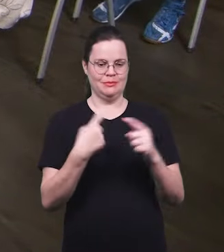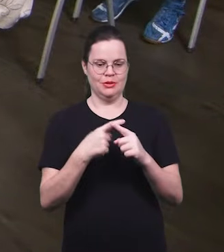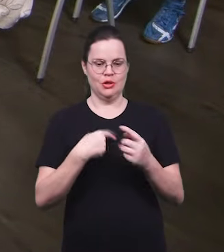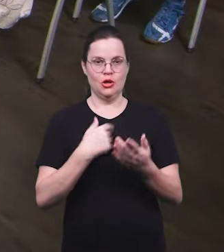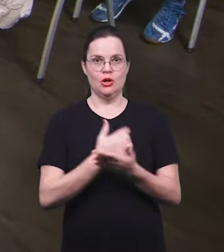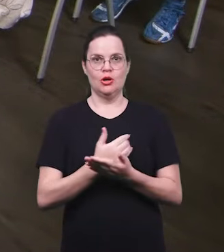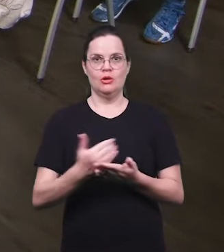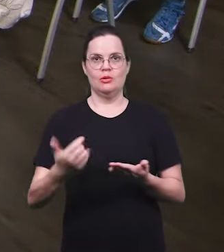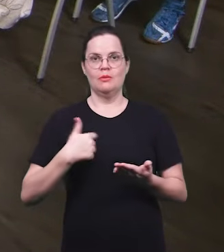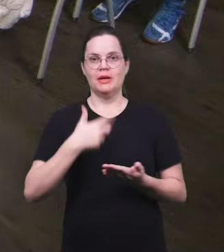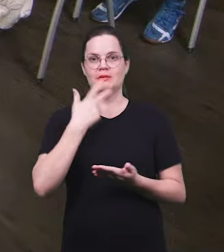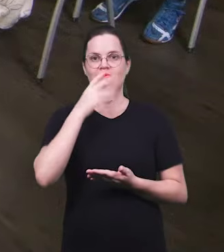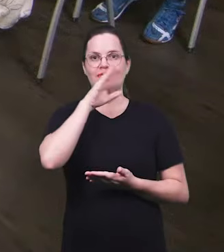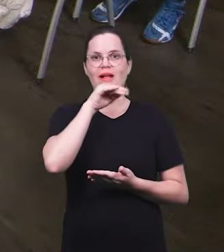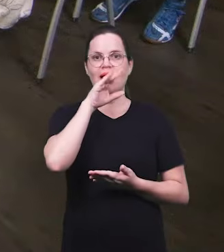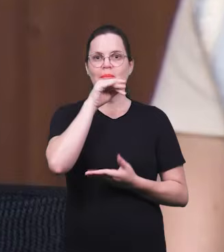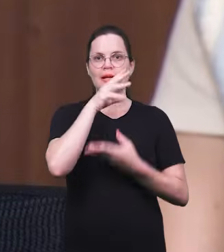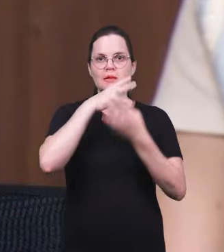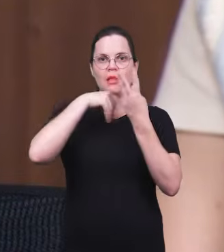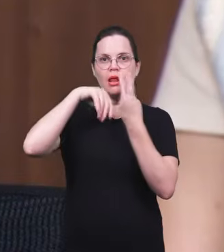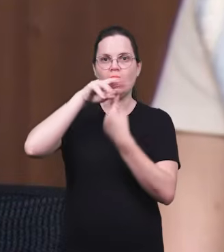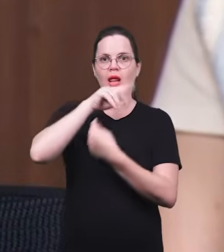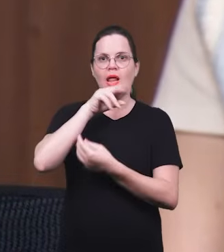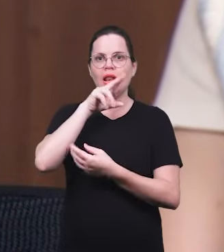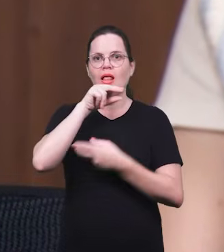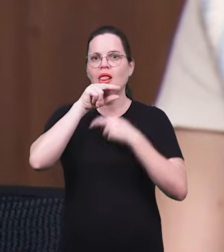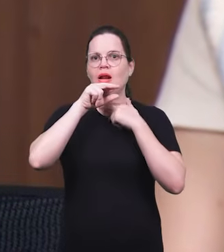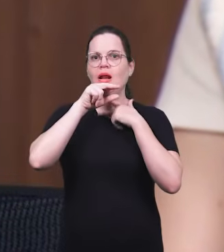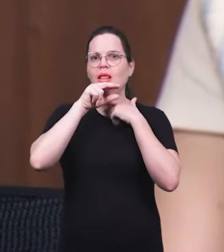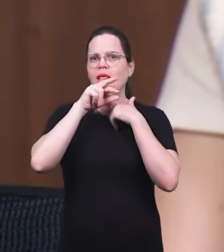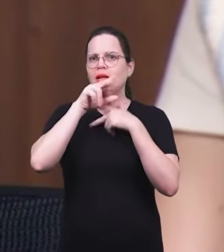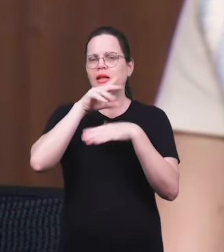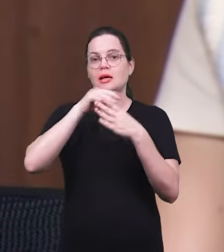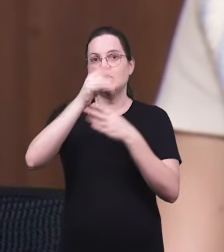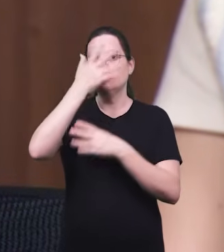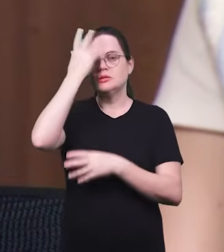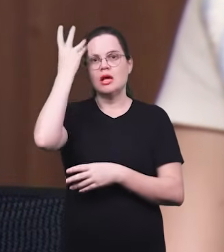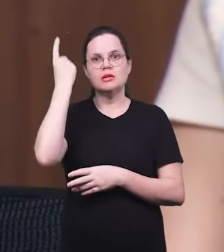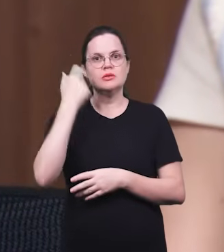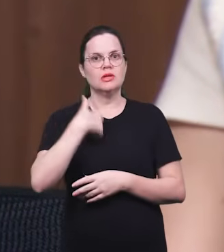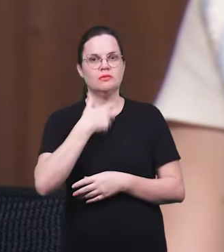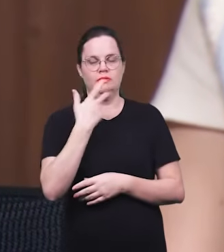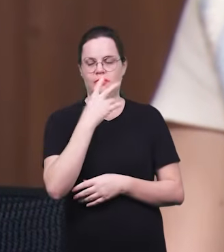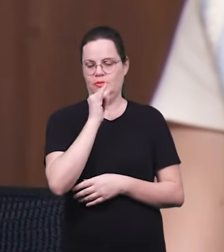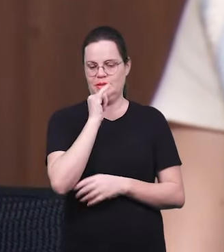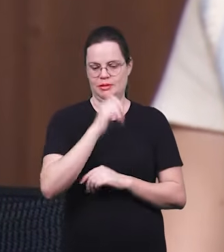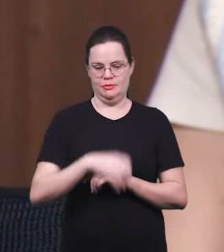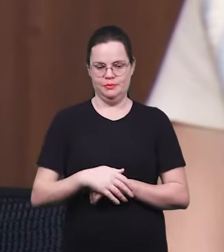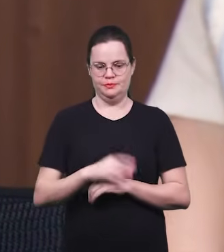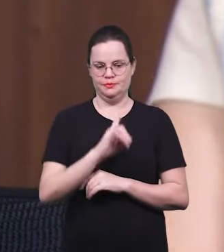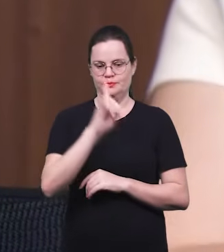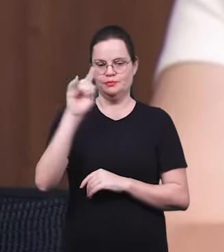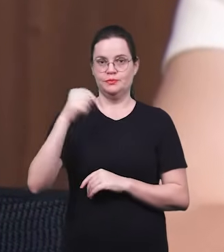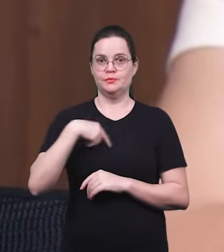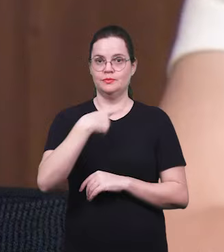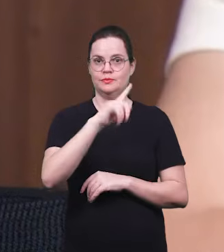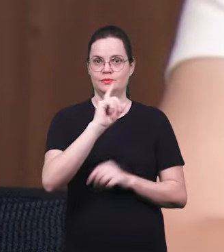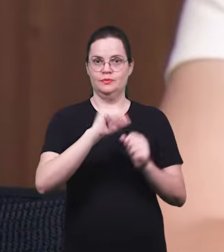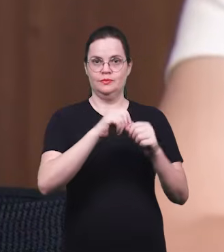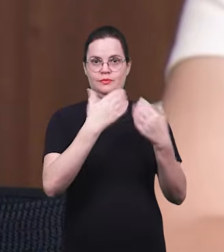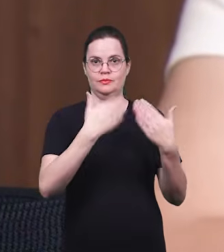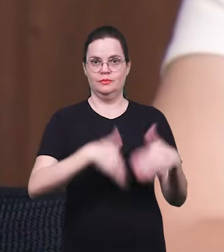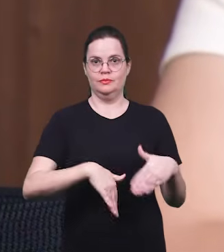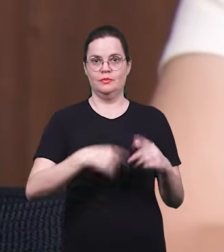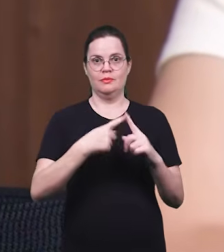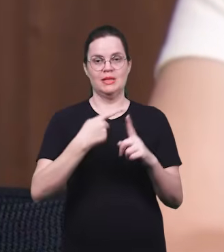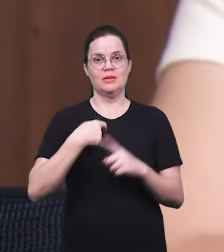começo a falar muito embolado e às vezes eu até esqueço das coisas. Um exemplo, uma vez eu estava fazendo a prova,